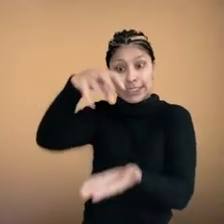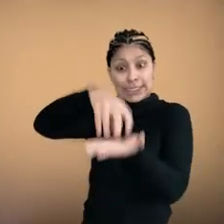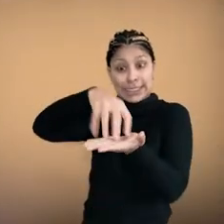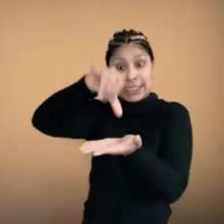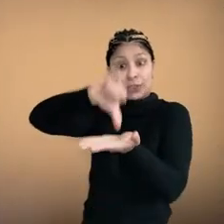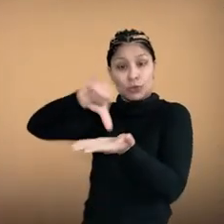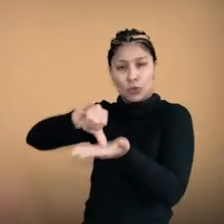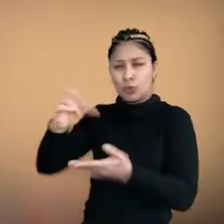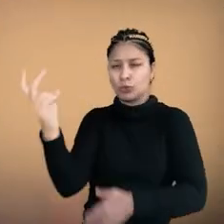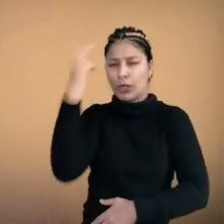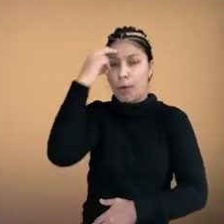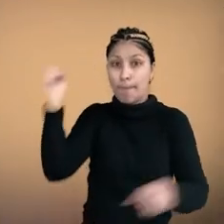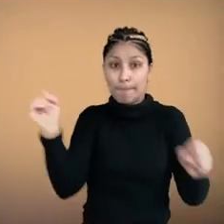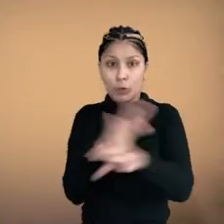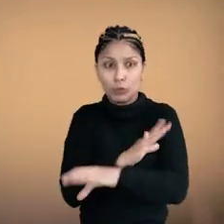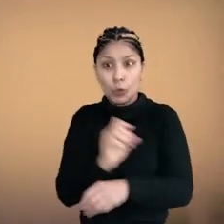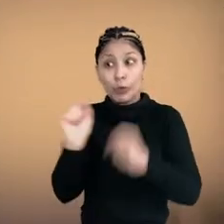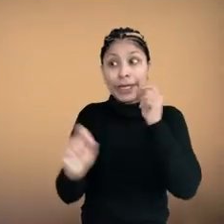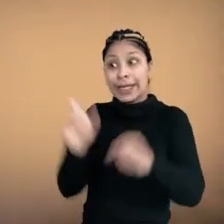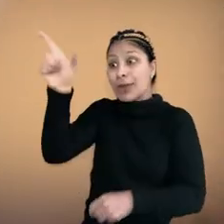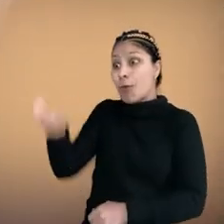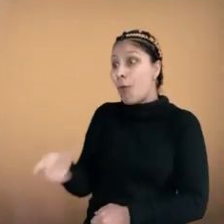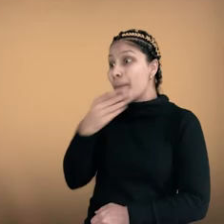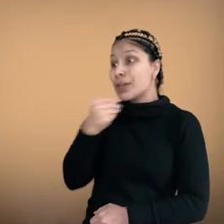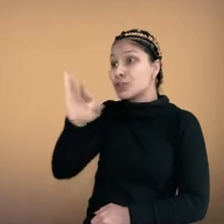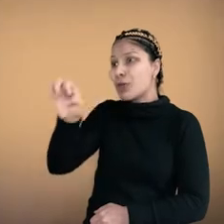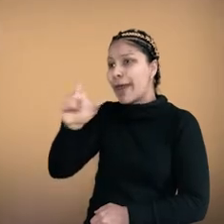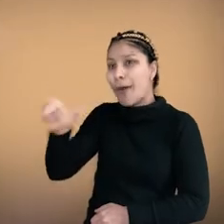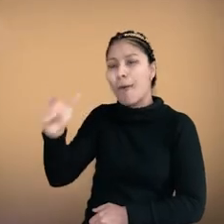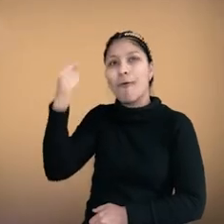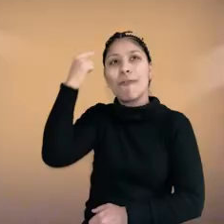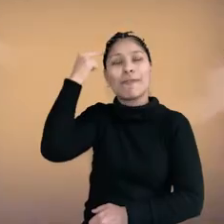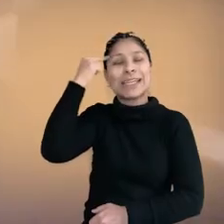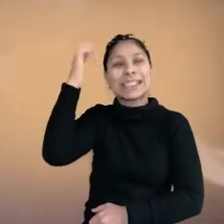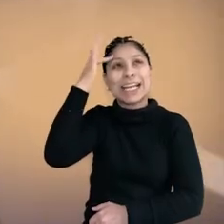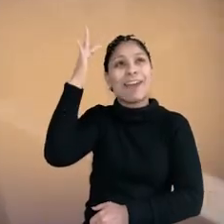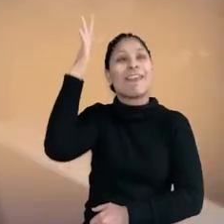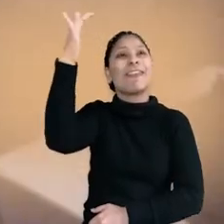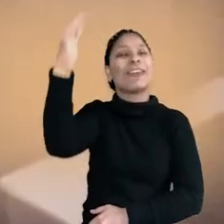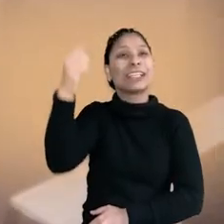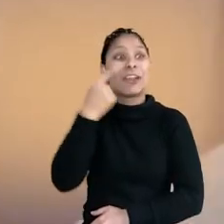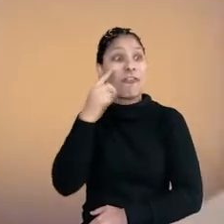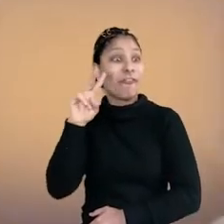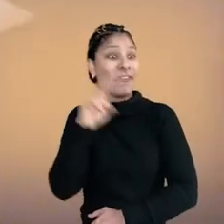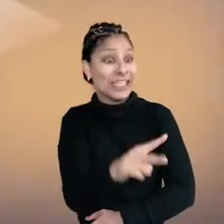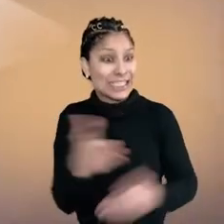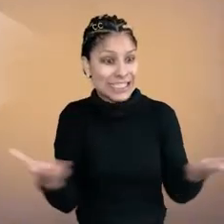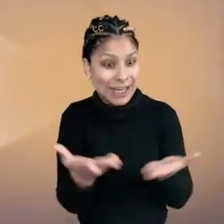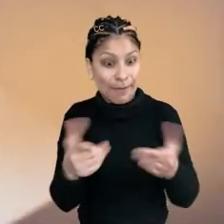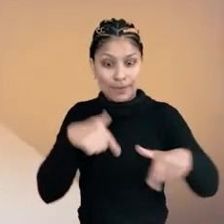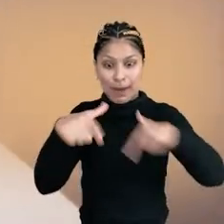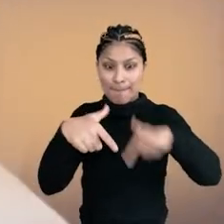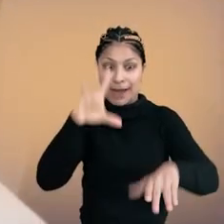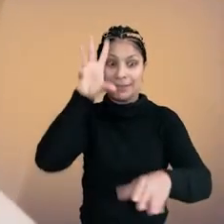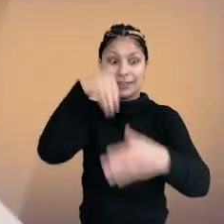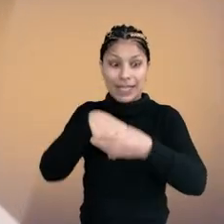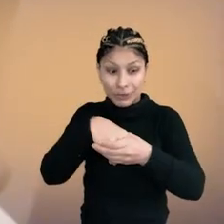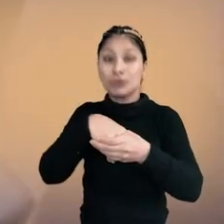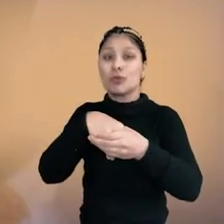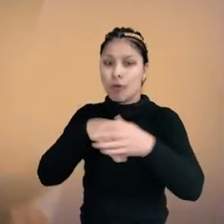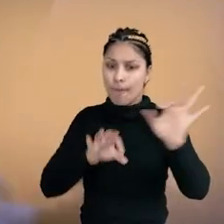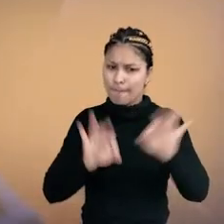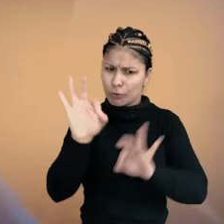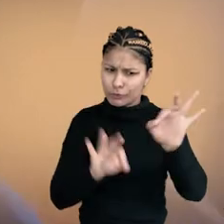O que será que o Joel ia achar disso tudo? Seu trabalho fazendo parte de um